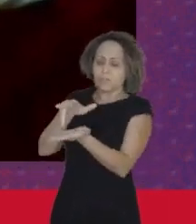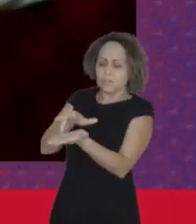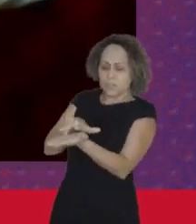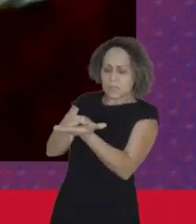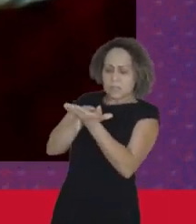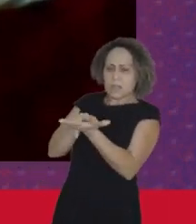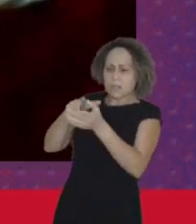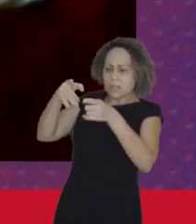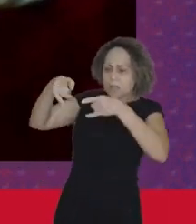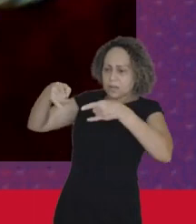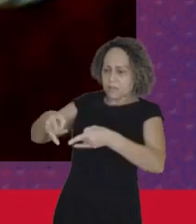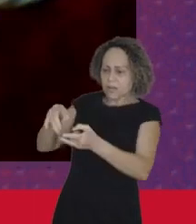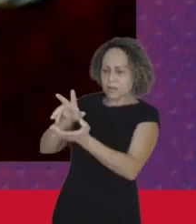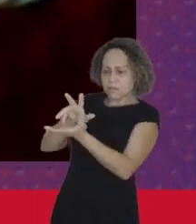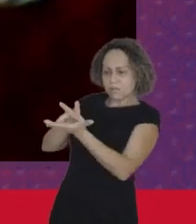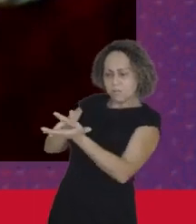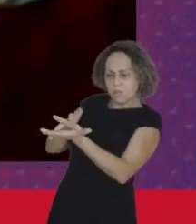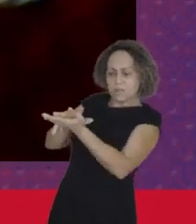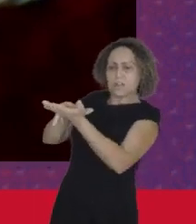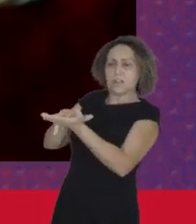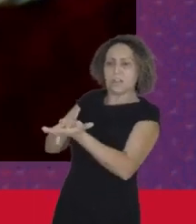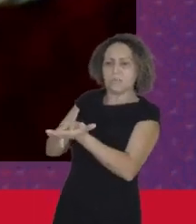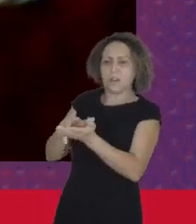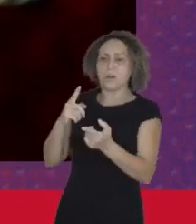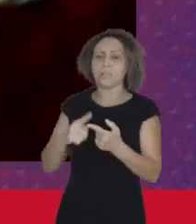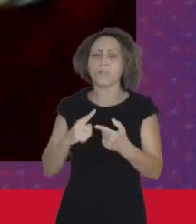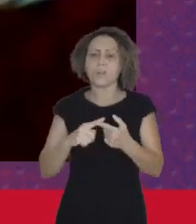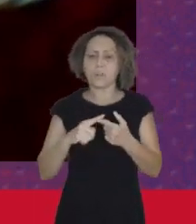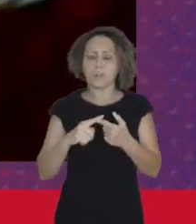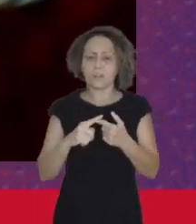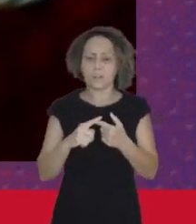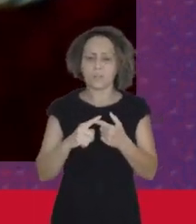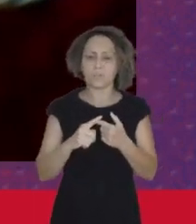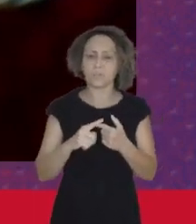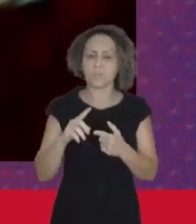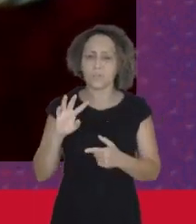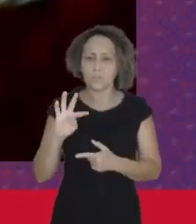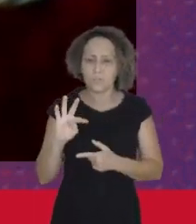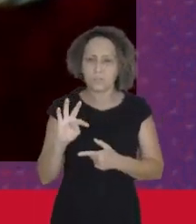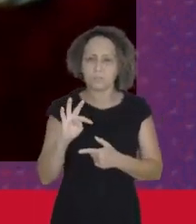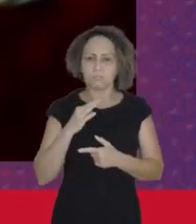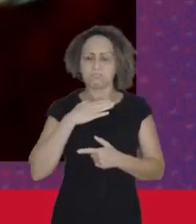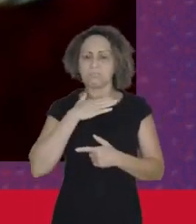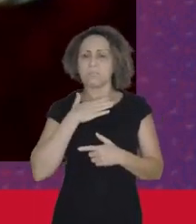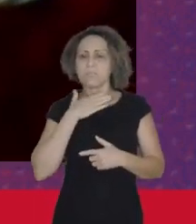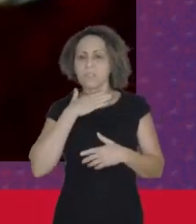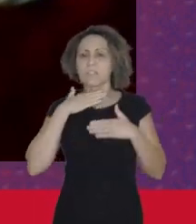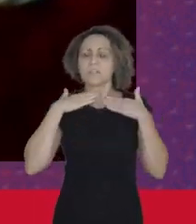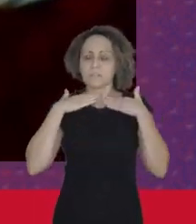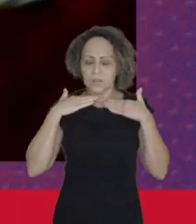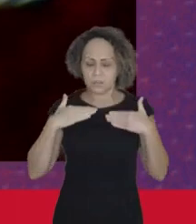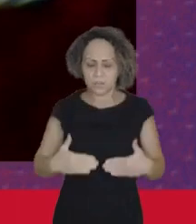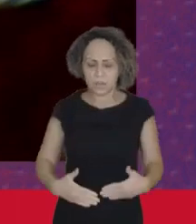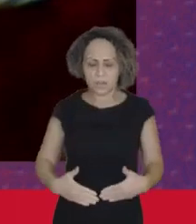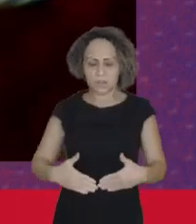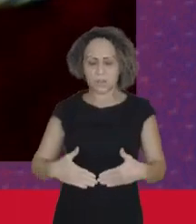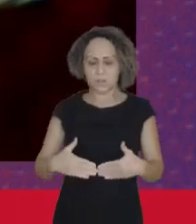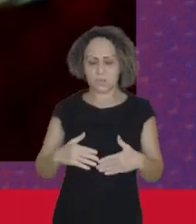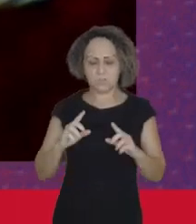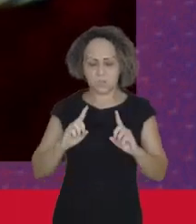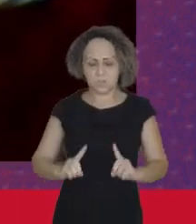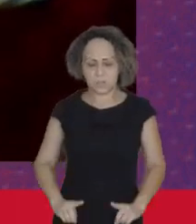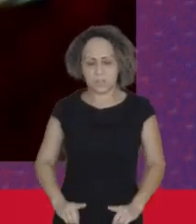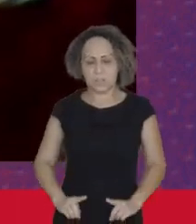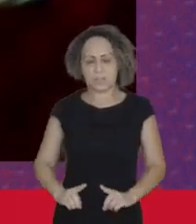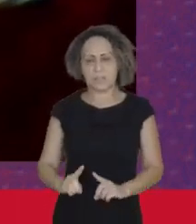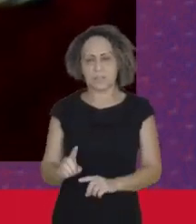cama, porque eu sou tetraplégica e fica mais confortável eu